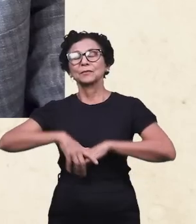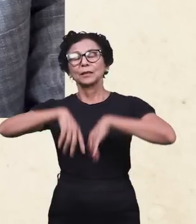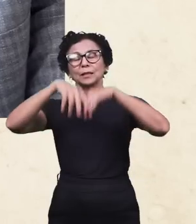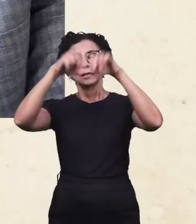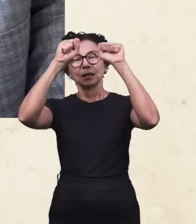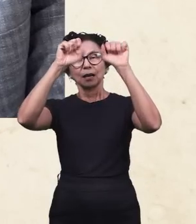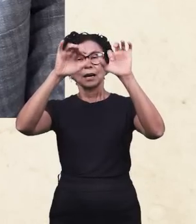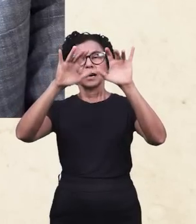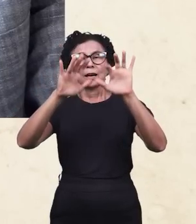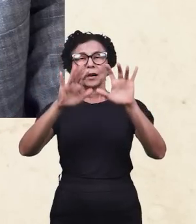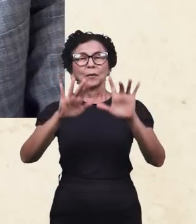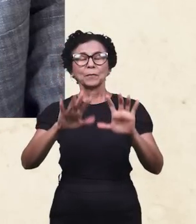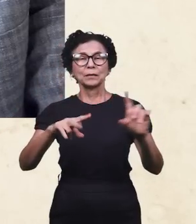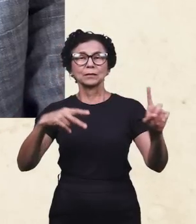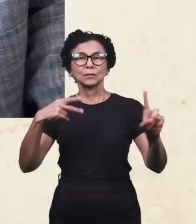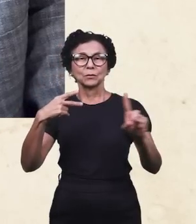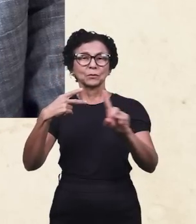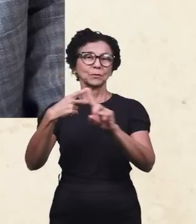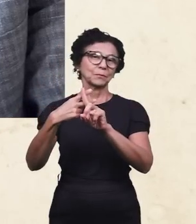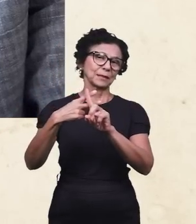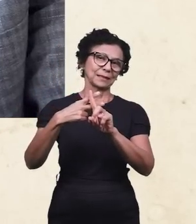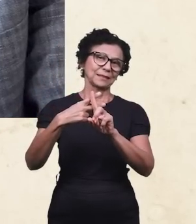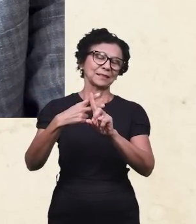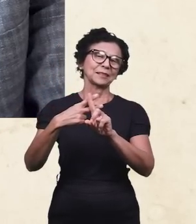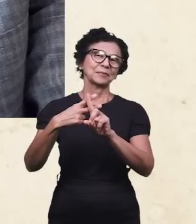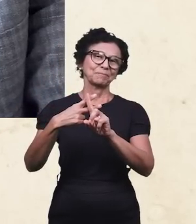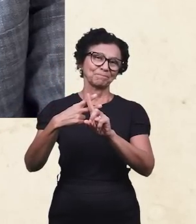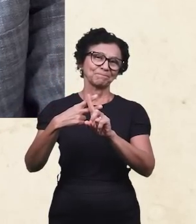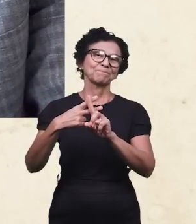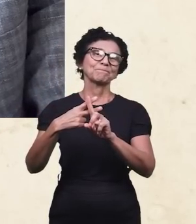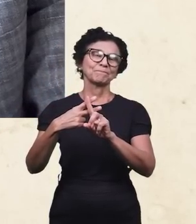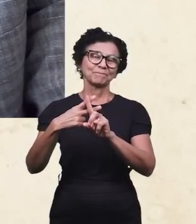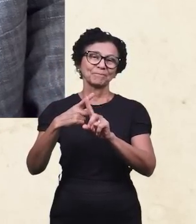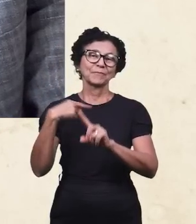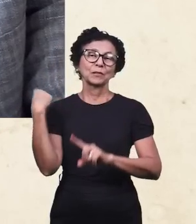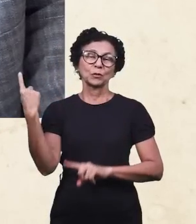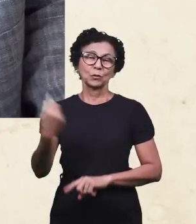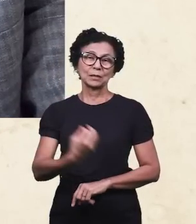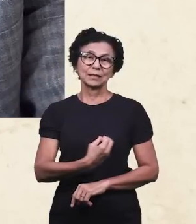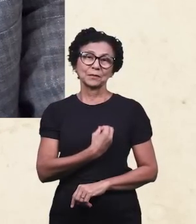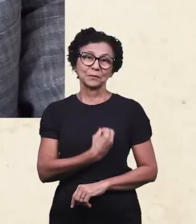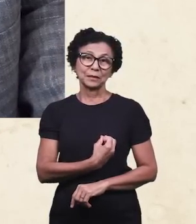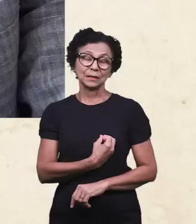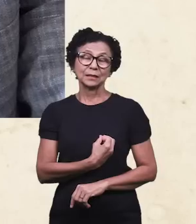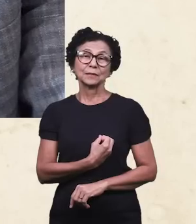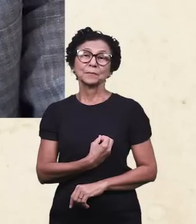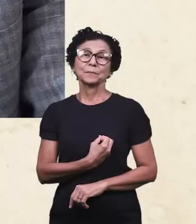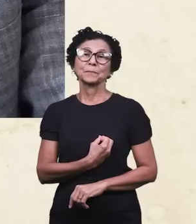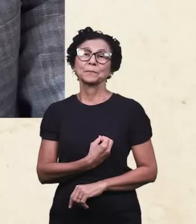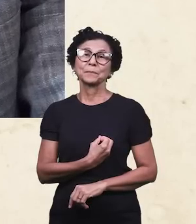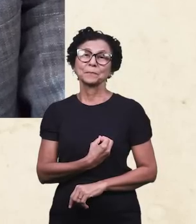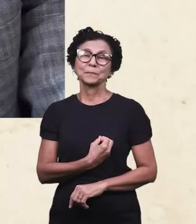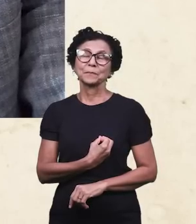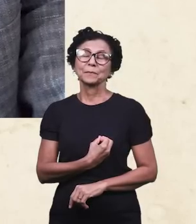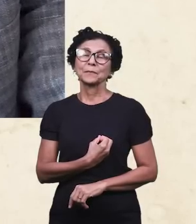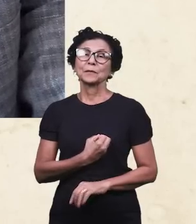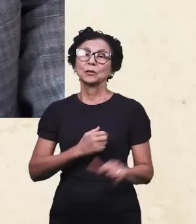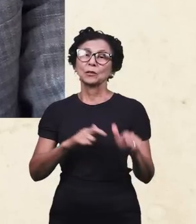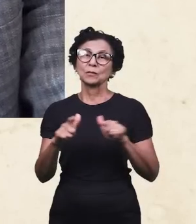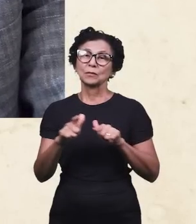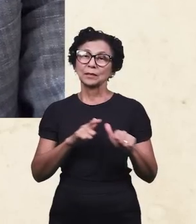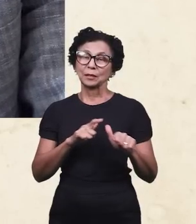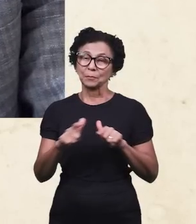bênçãos abundantes sobre a nossa vida, porque o nosso trabalho, o nosso serviço não é vão no